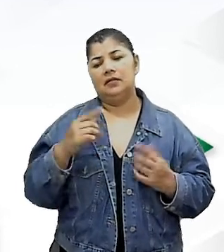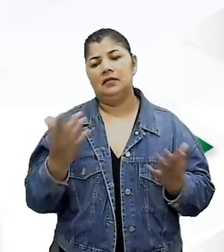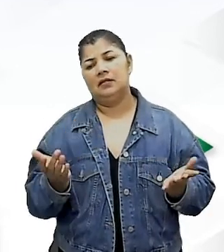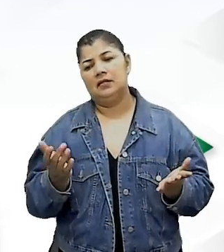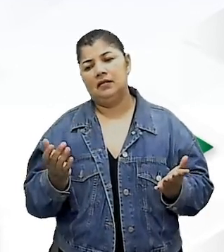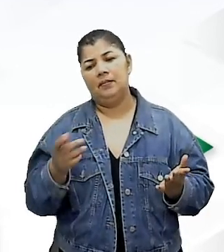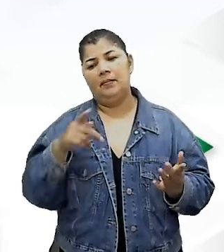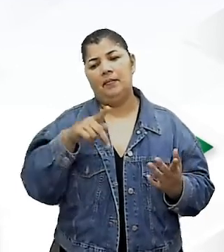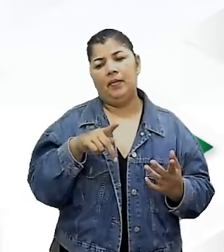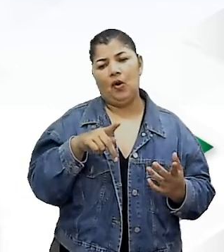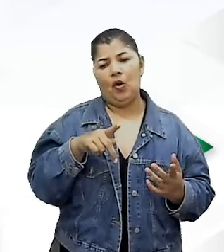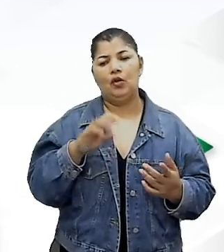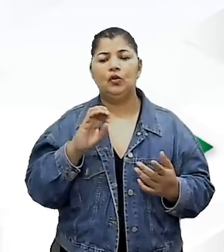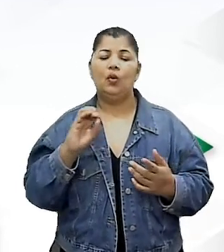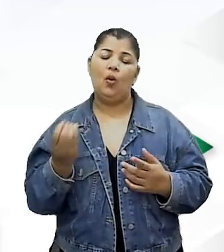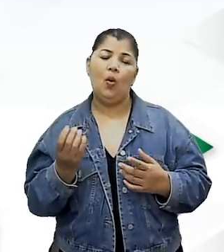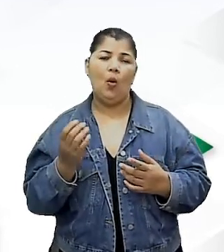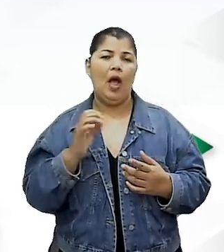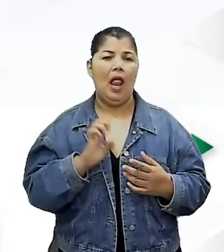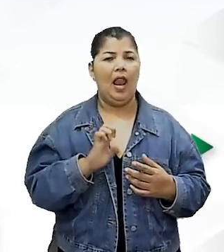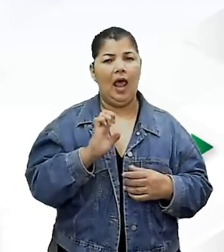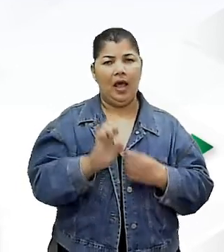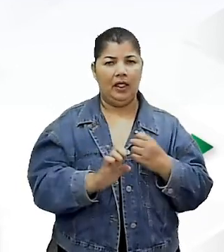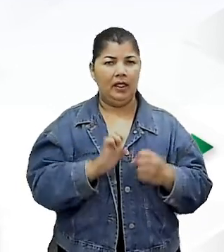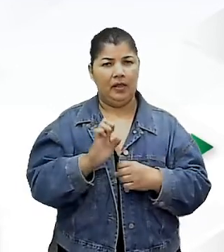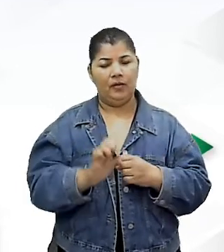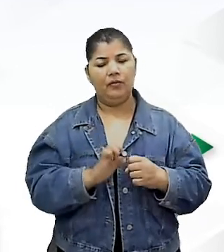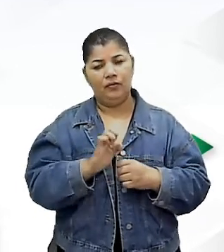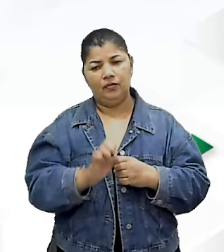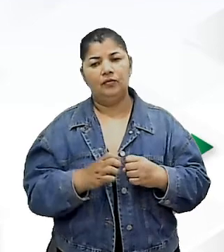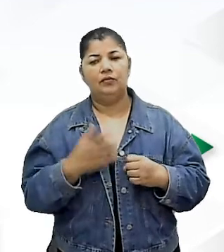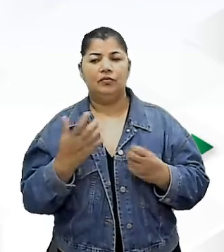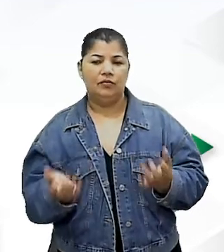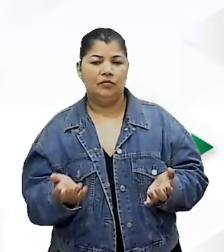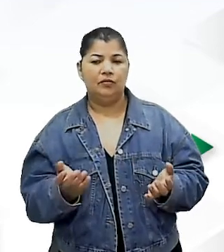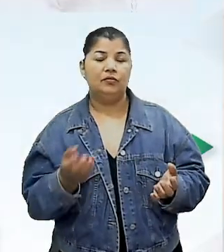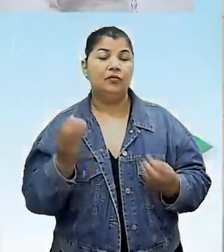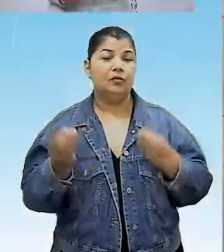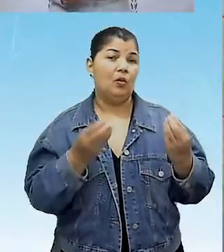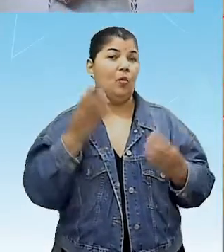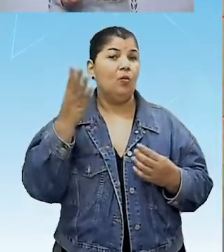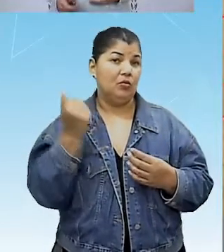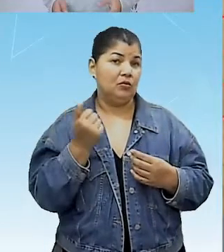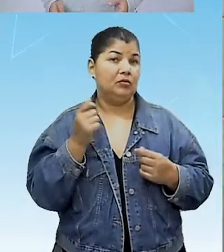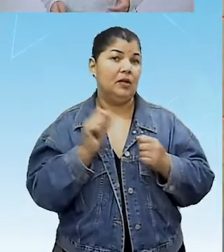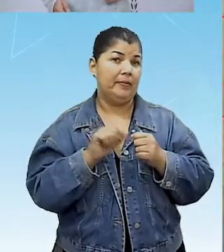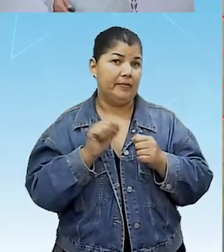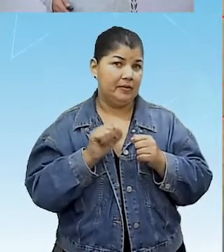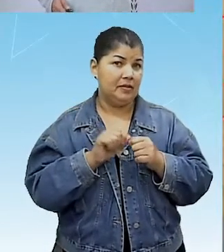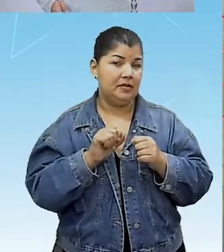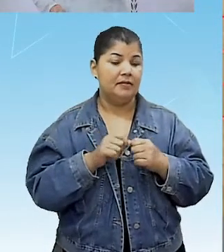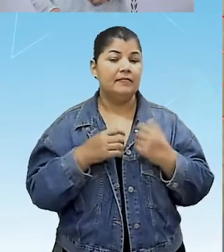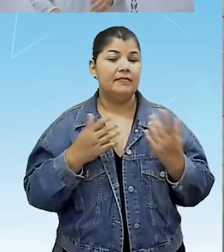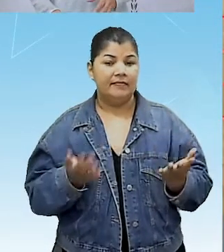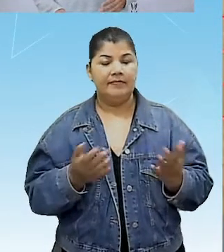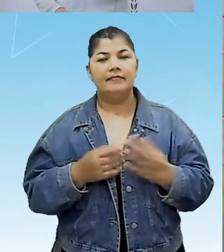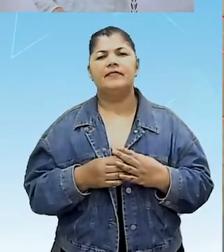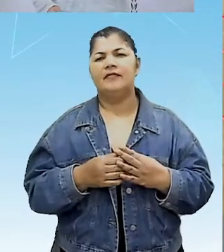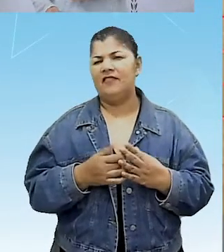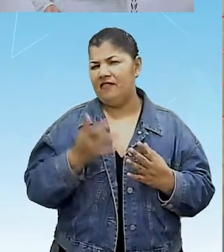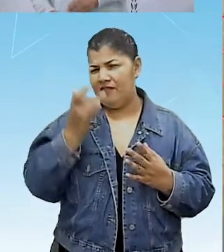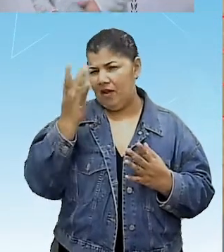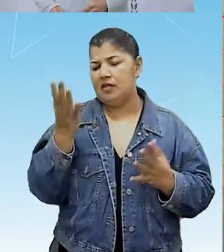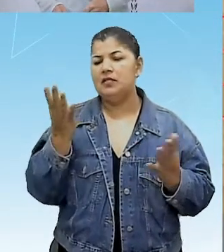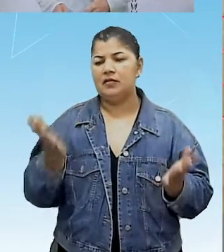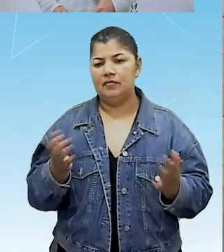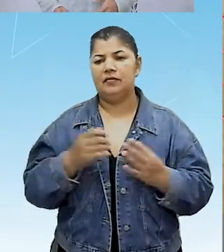o próton. Vamos comparar? Como é que a gente sabe e como é que a gente faz essa comparação? Ele é muito fácil. Eu